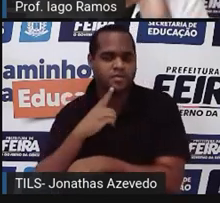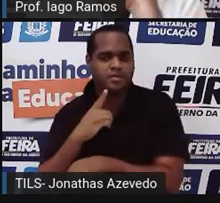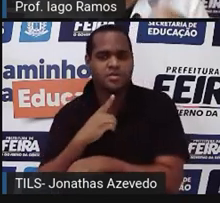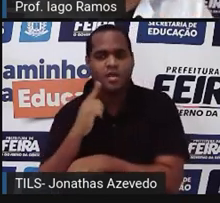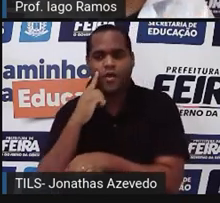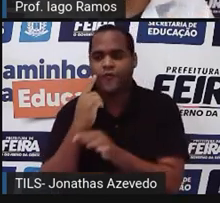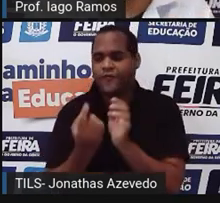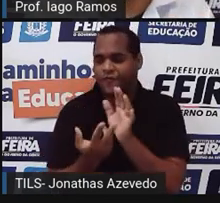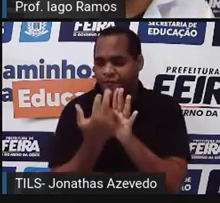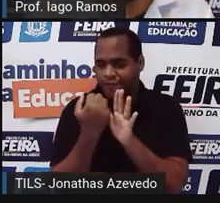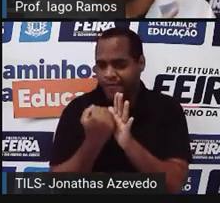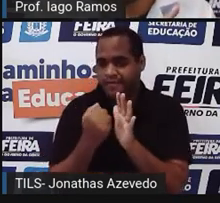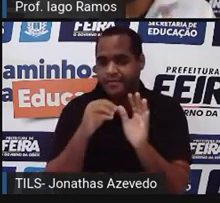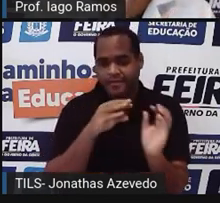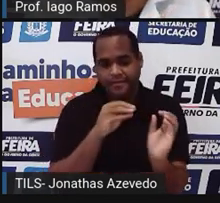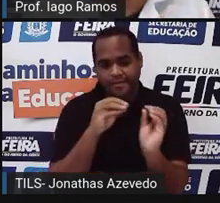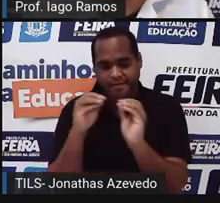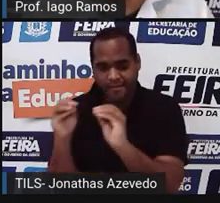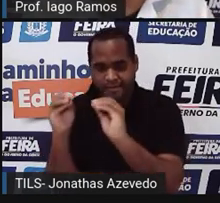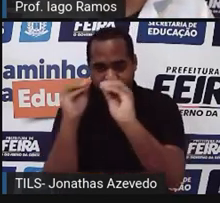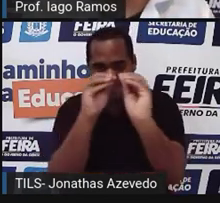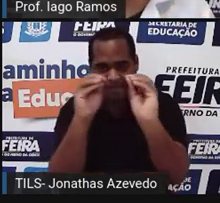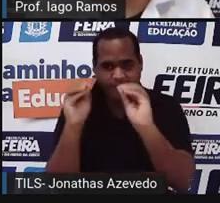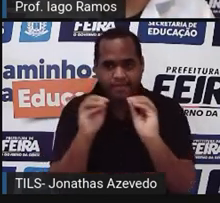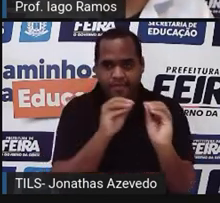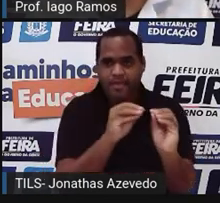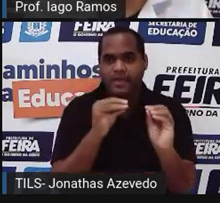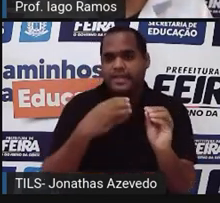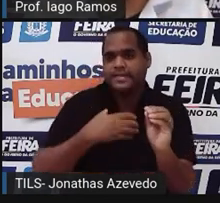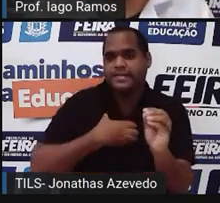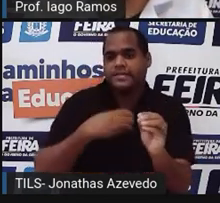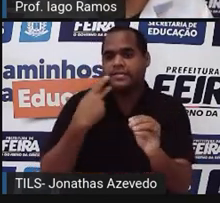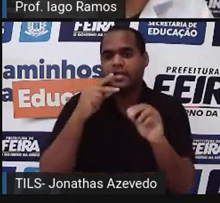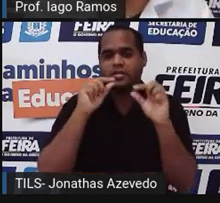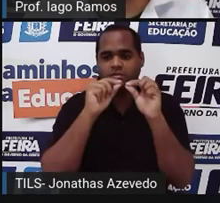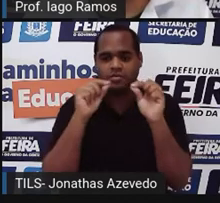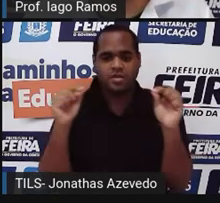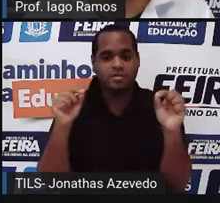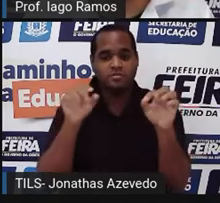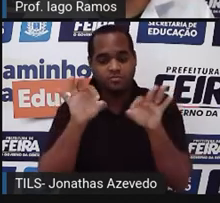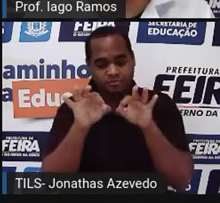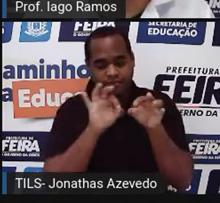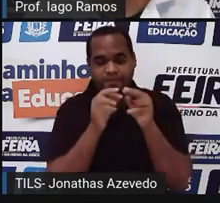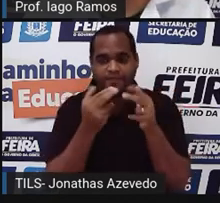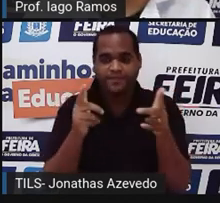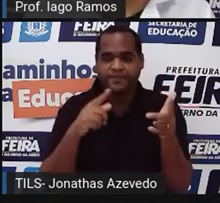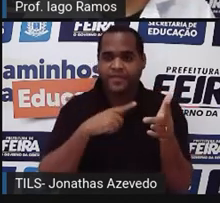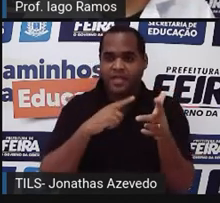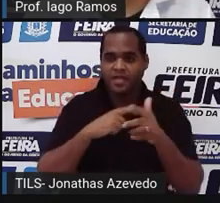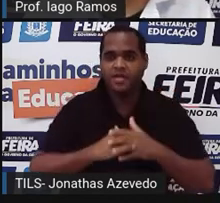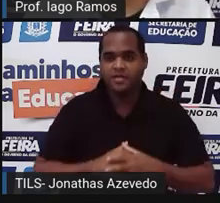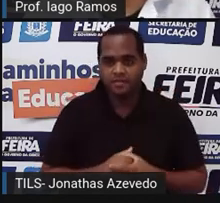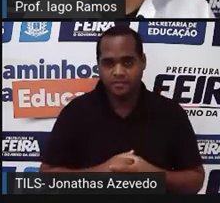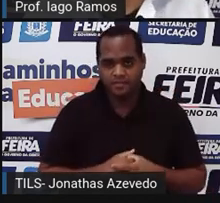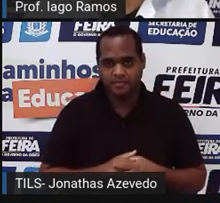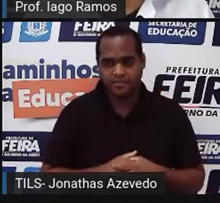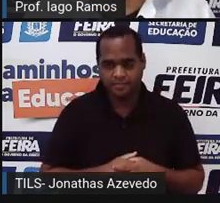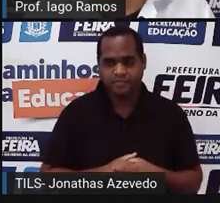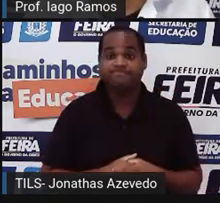vou arrastar ela um pouco para esse sentido da seta que eu estou construindo. E eu